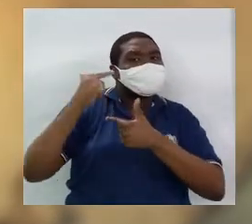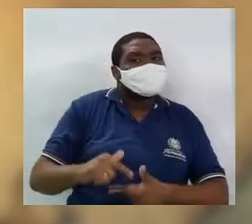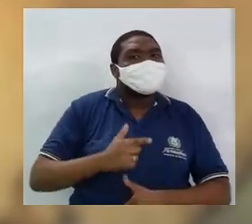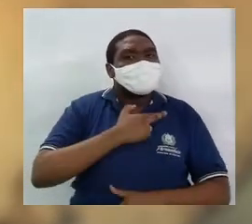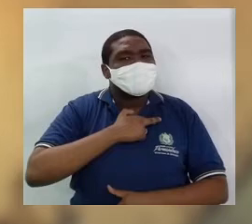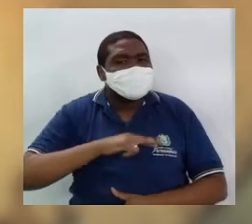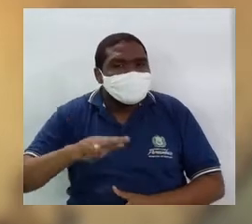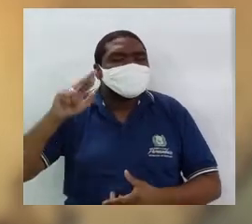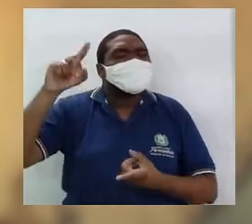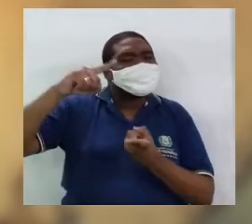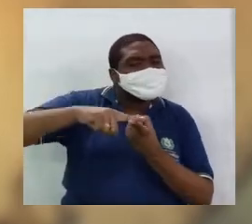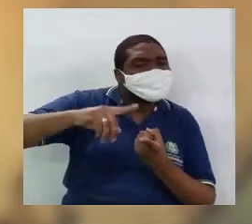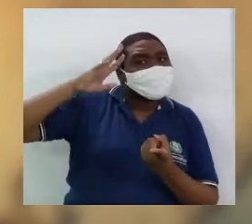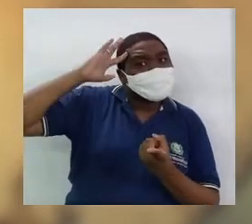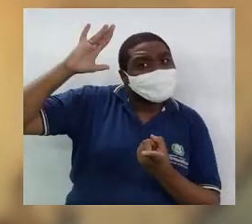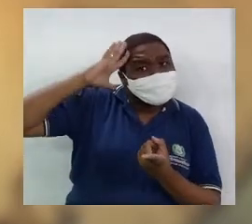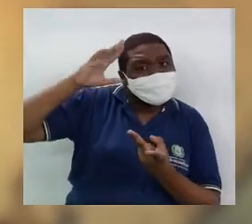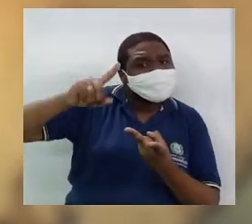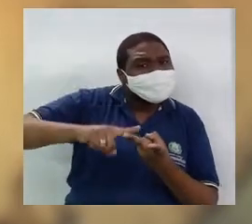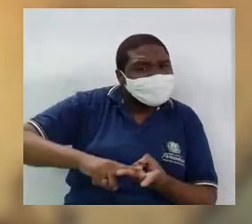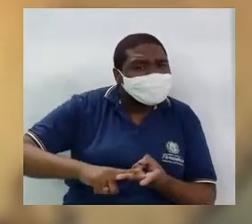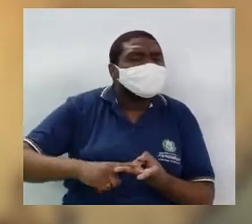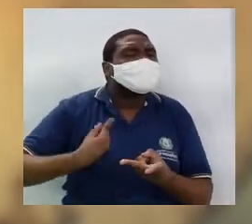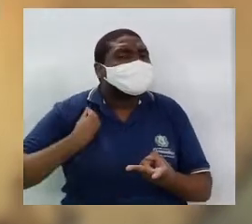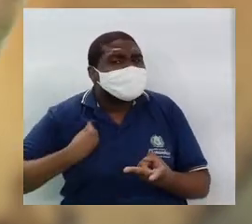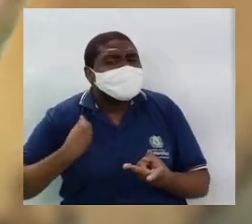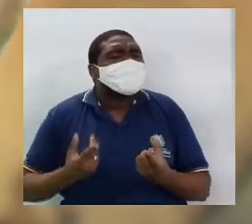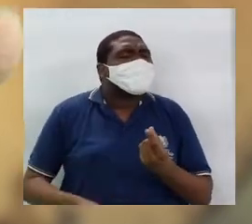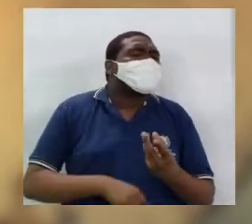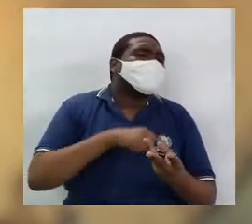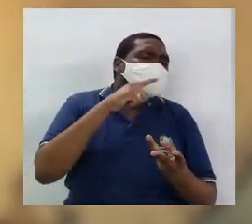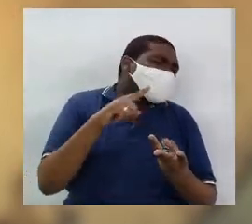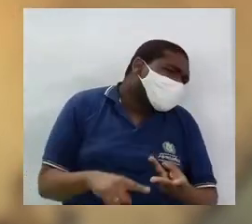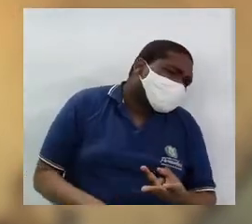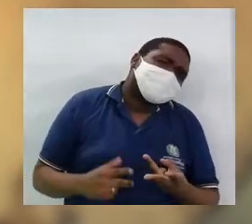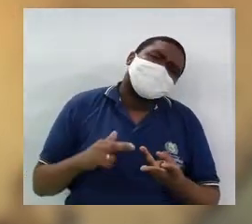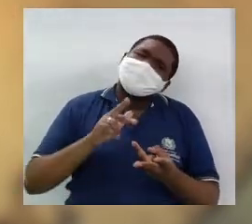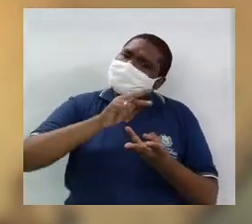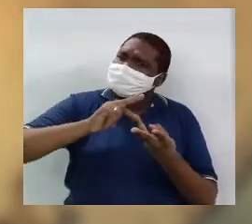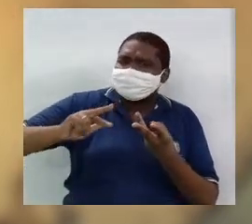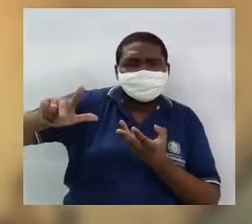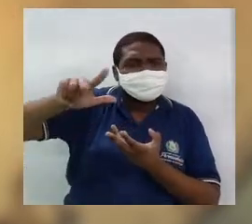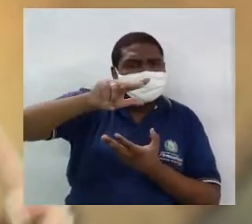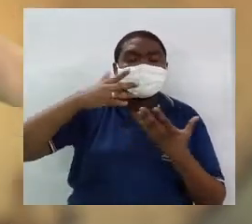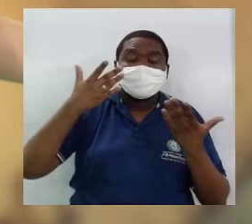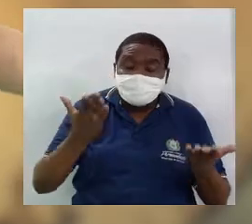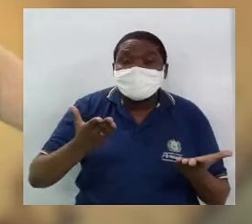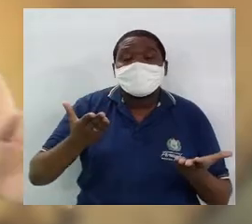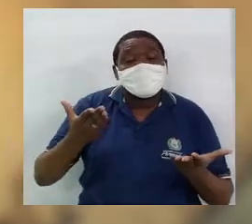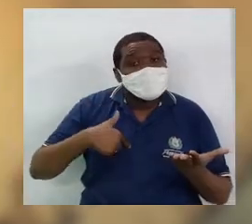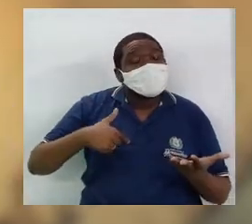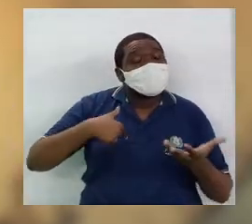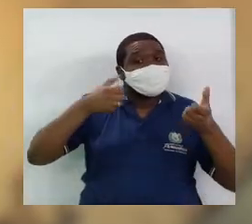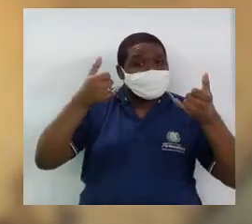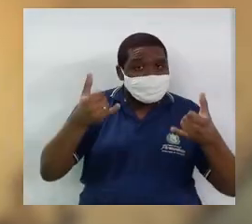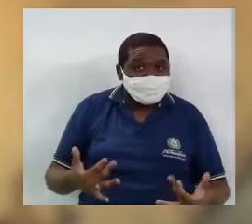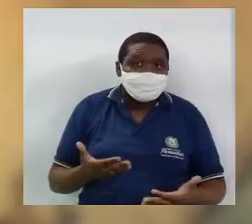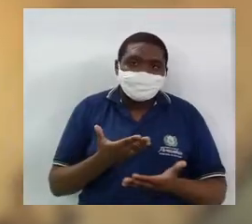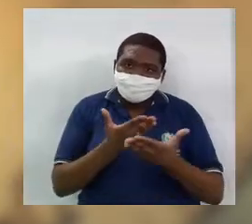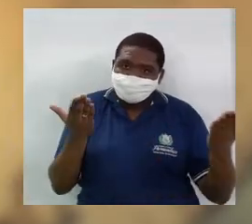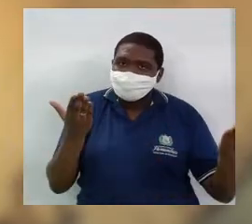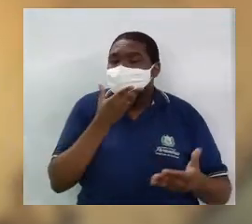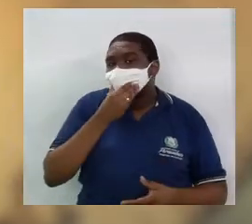religiosa, filosofia de vida, nós trabalhamos tudo isso. E eu falei a vocês o pensamento de Paiva